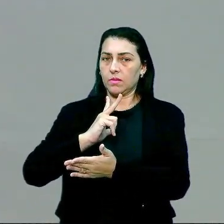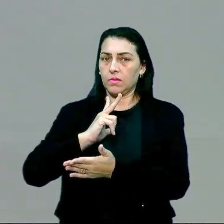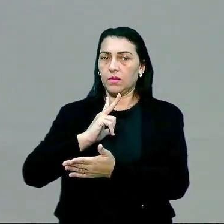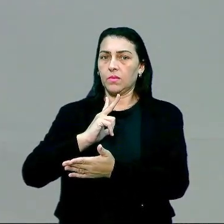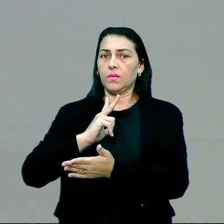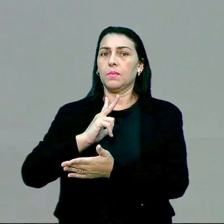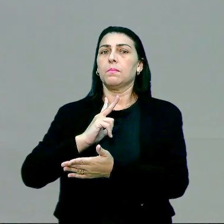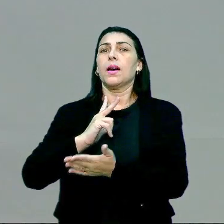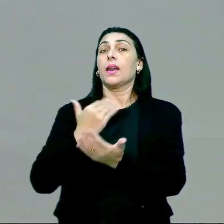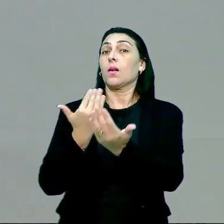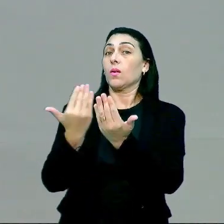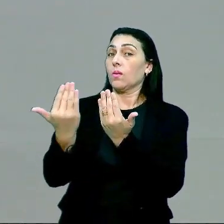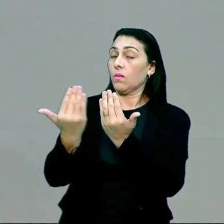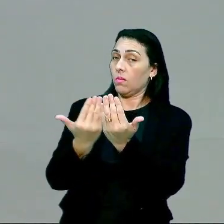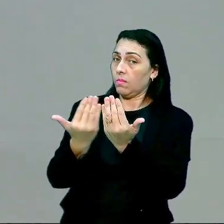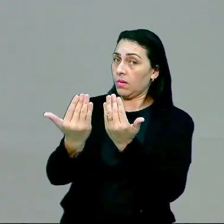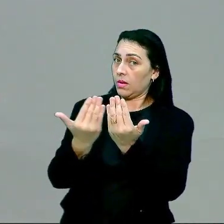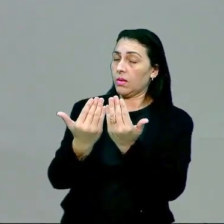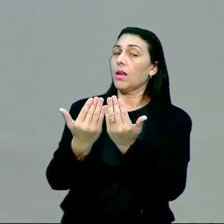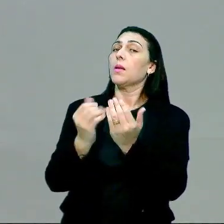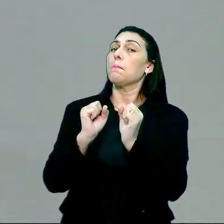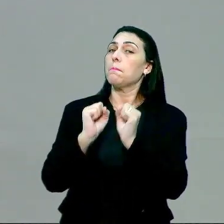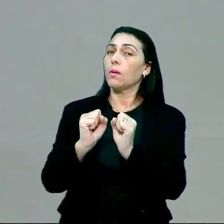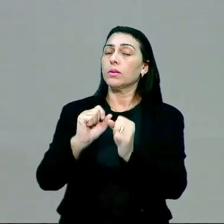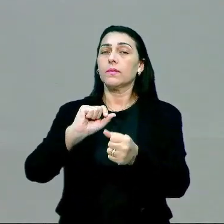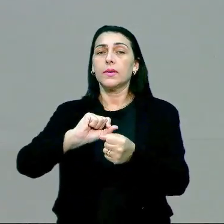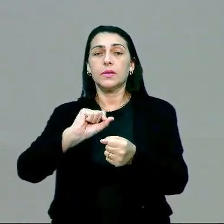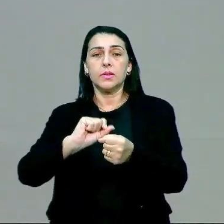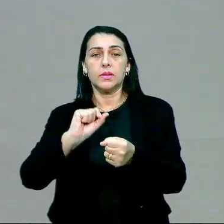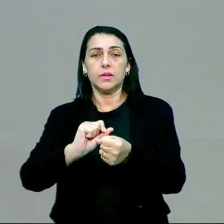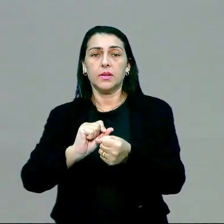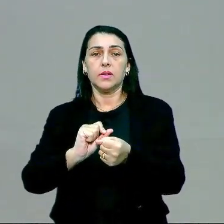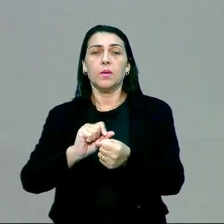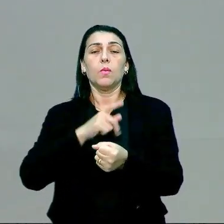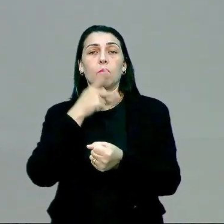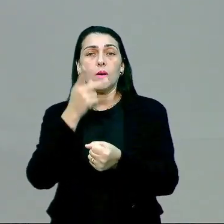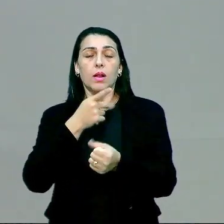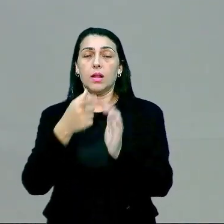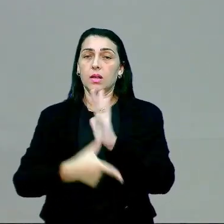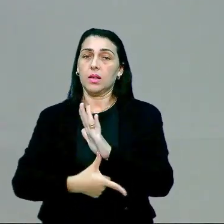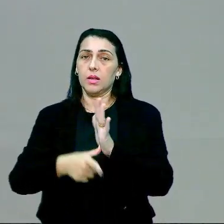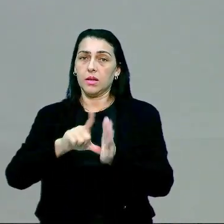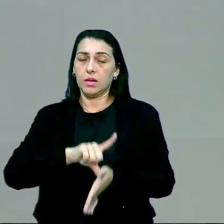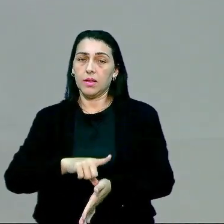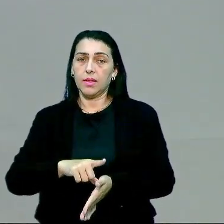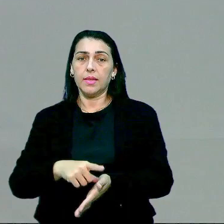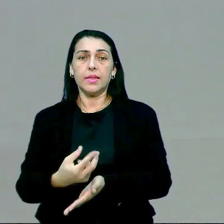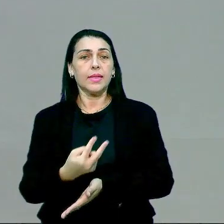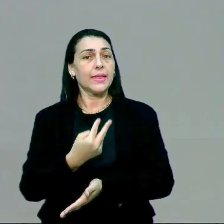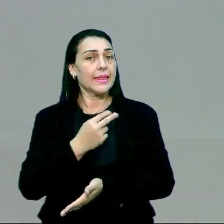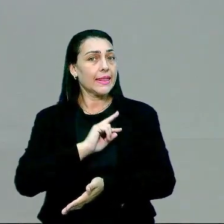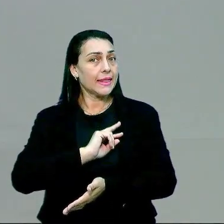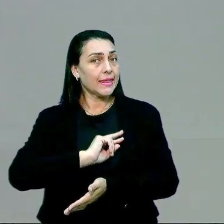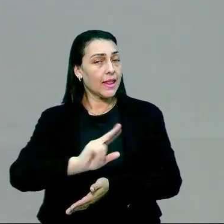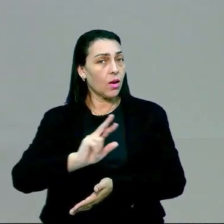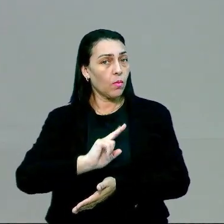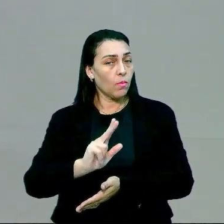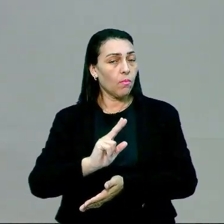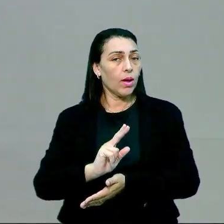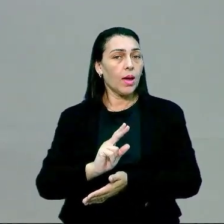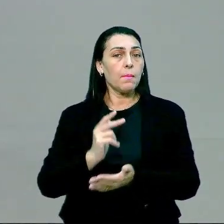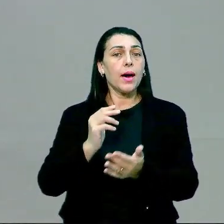que comparações sejam feitas. Como eu mencionei anteriormente, não para se chegar